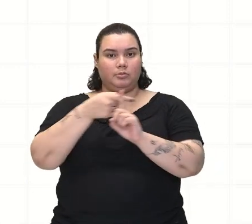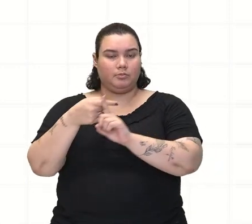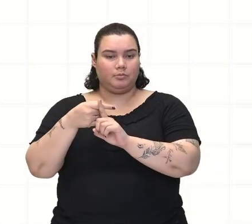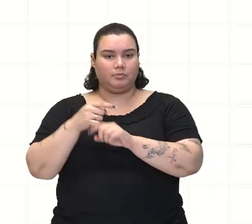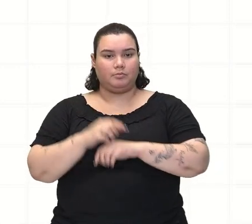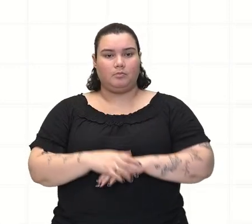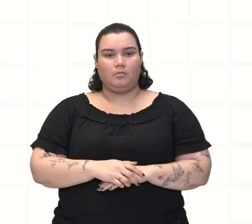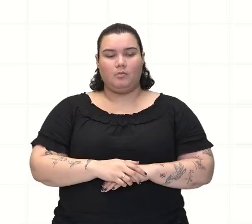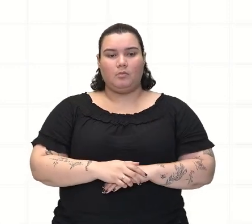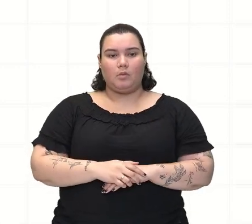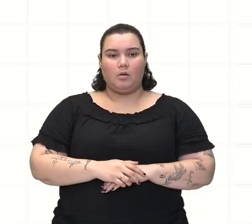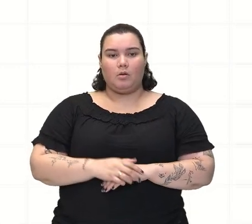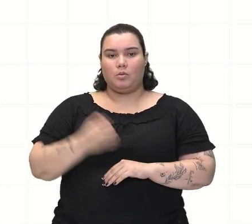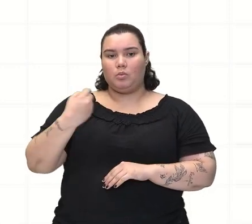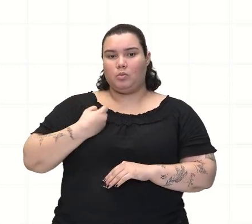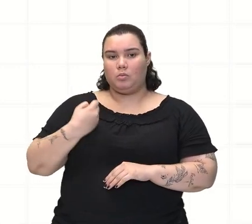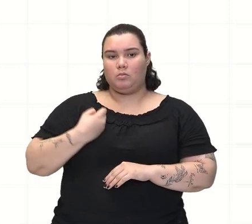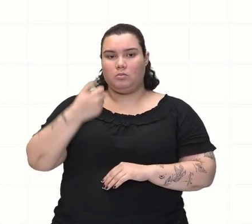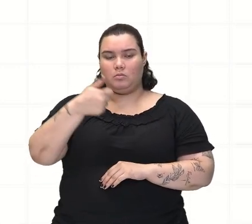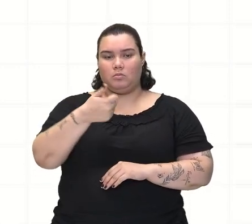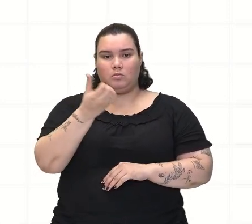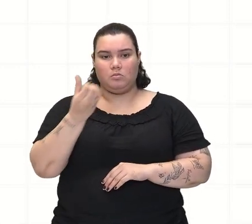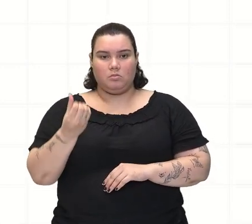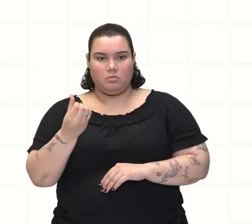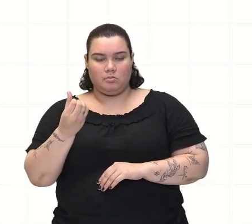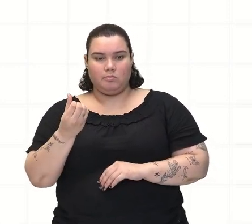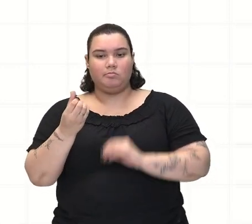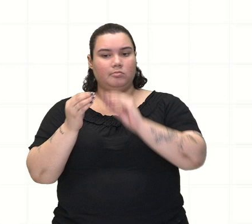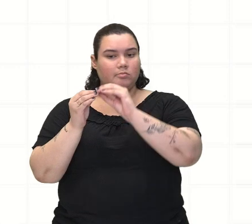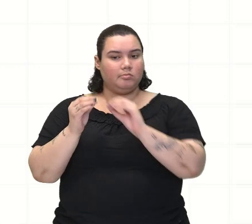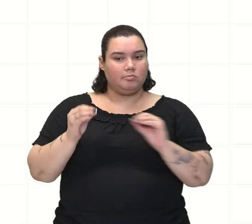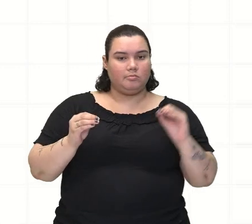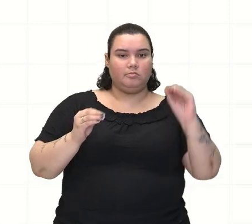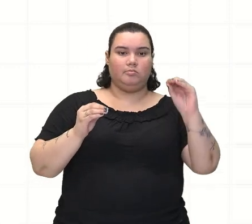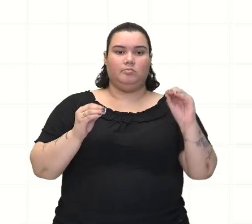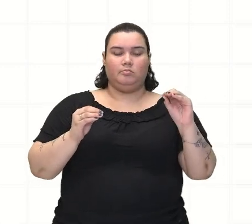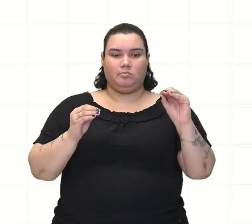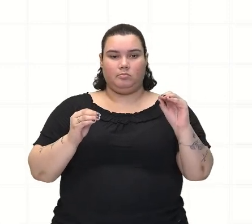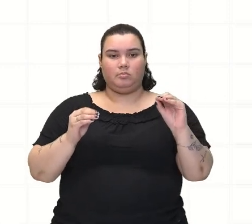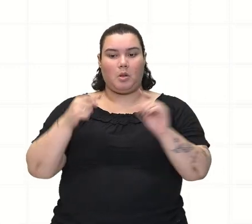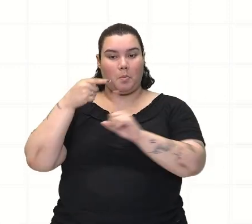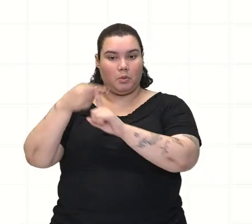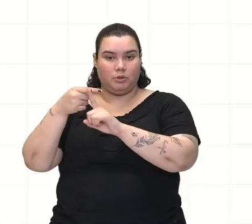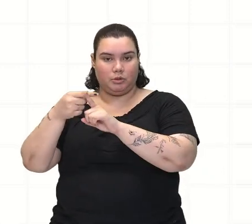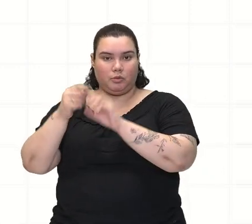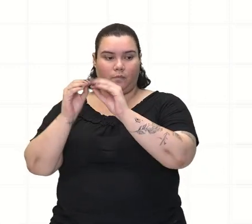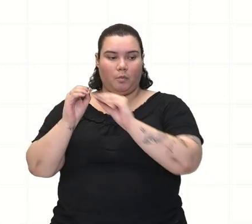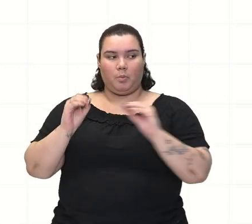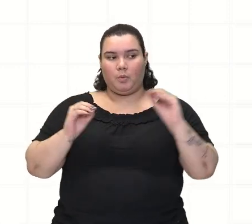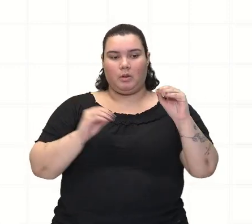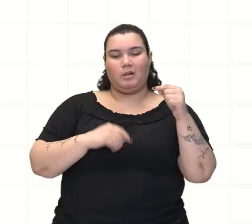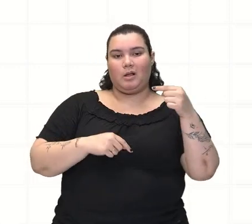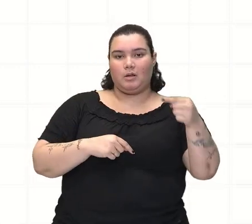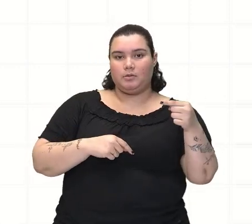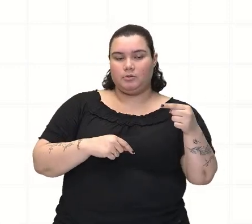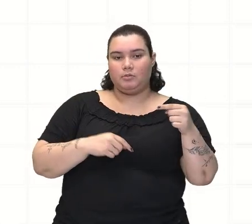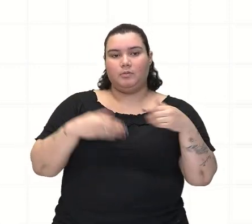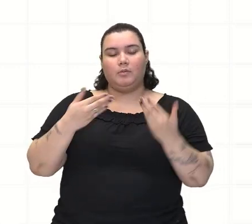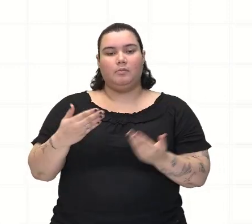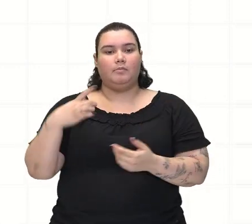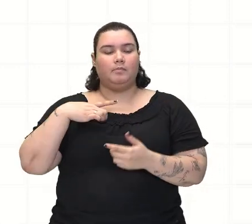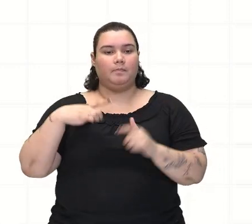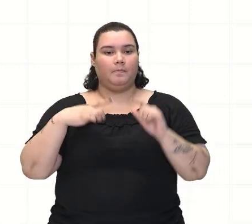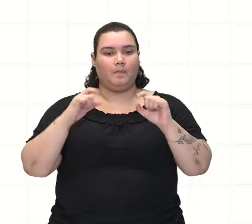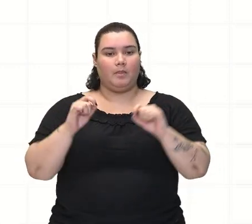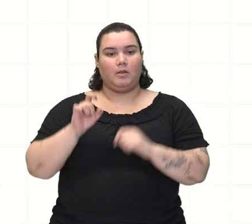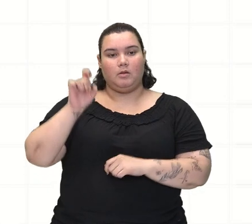seguinte. Esse 16 aqui, eu vou passar ele para o outro lado da equação, ele vai com sinal negativo. E aí, agora eu tenho o seguinte,